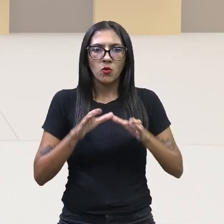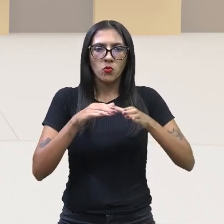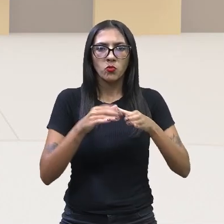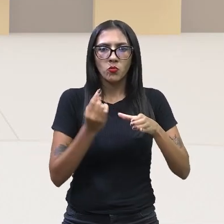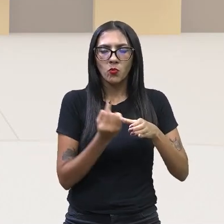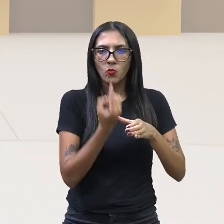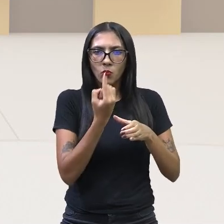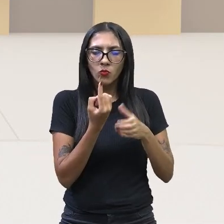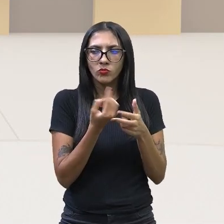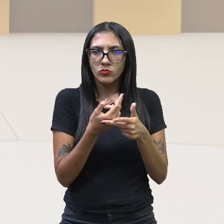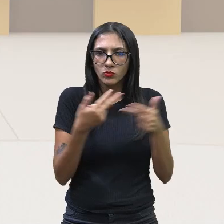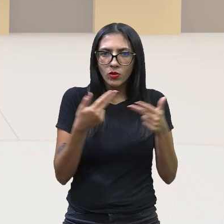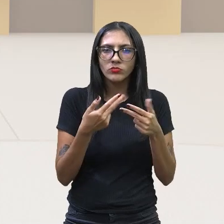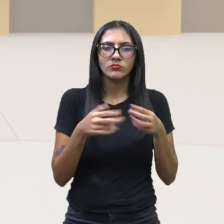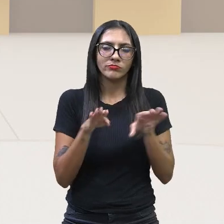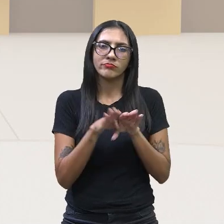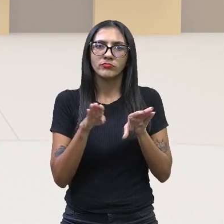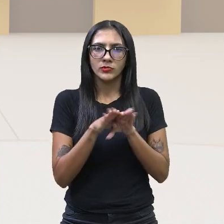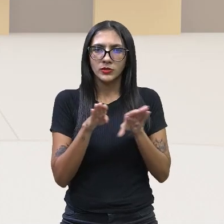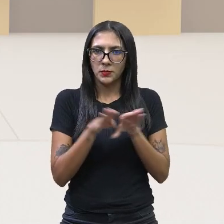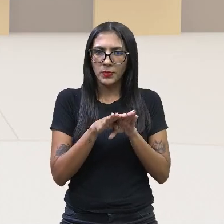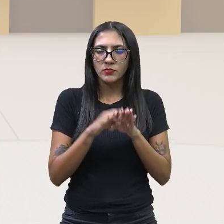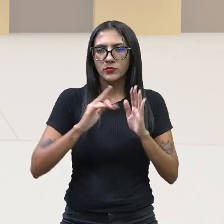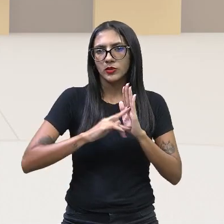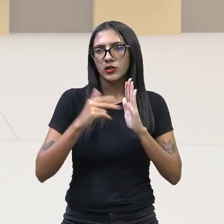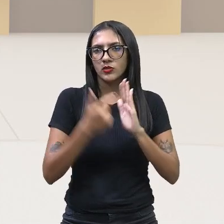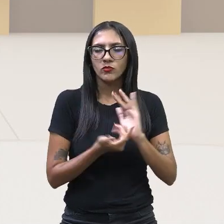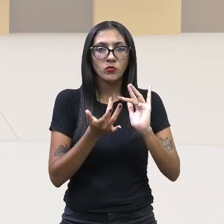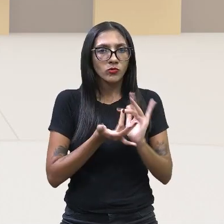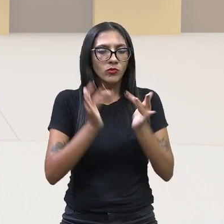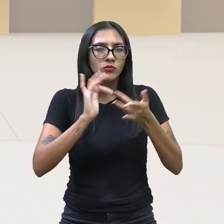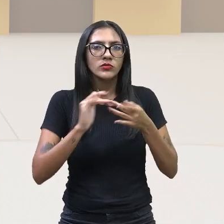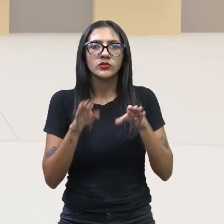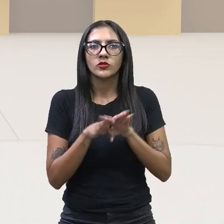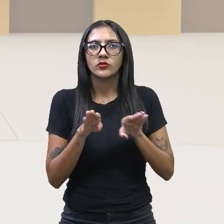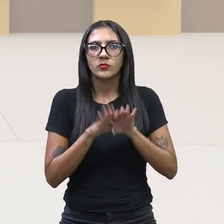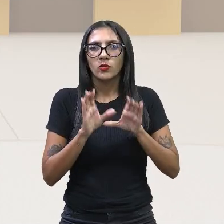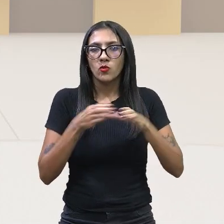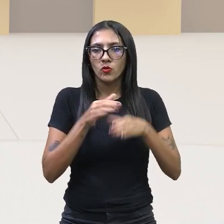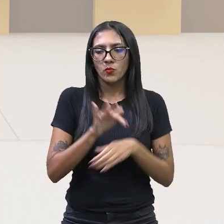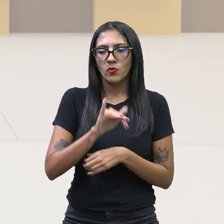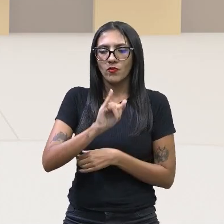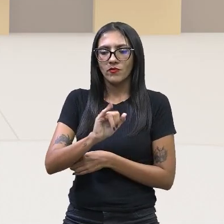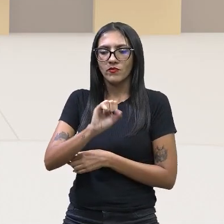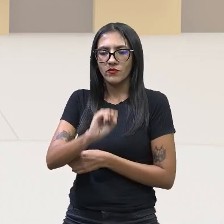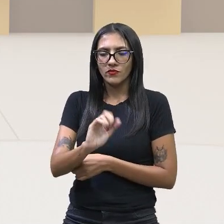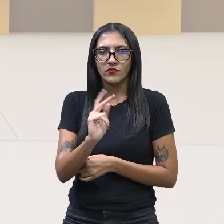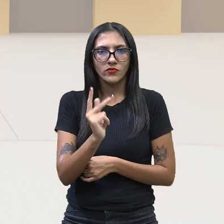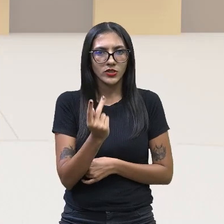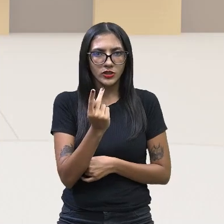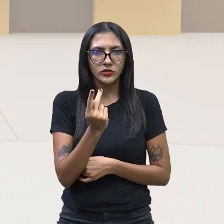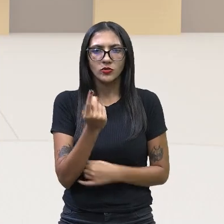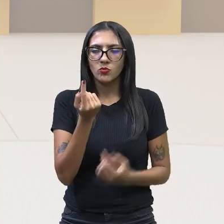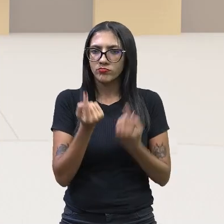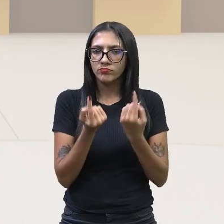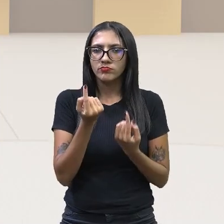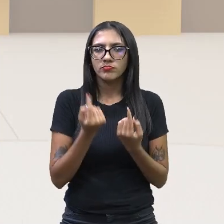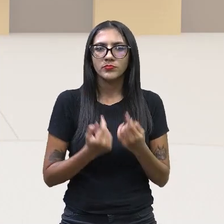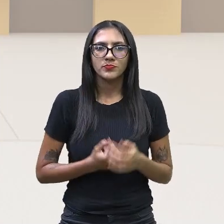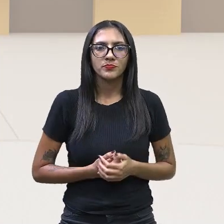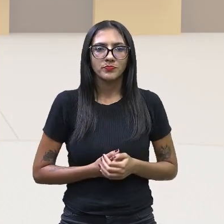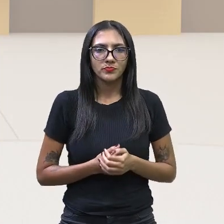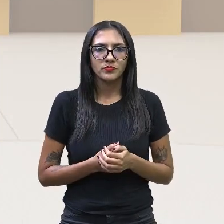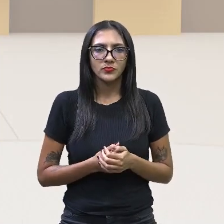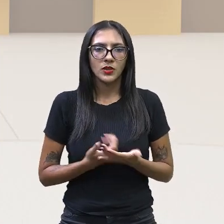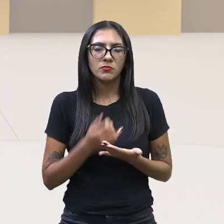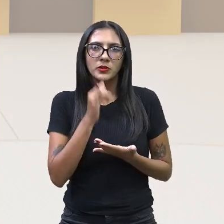continua igual ao singular, fish. Fishes eu estou me referindo, então, a vários tipos, várias espécies de peixes, tá? É como se fosse coletivo